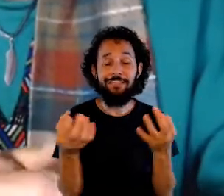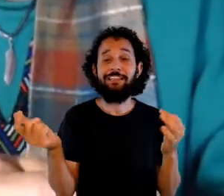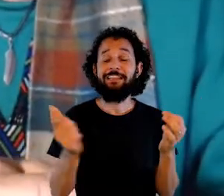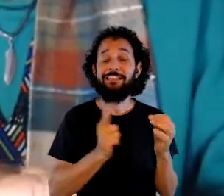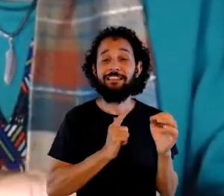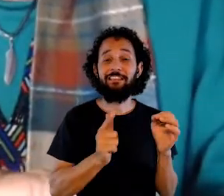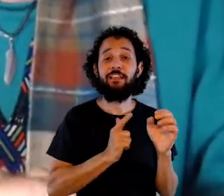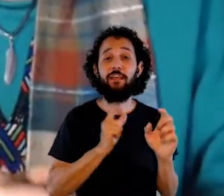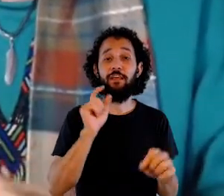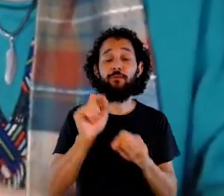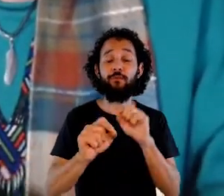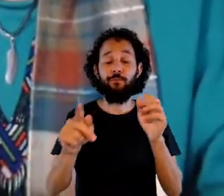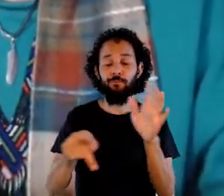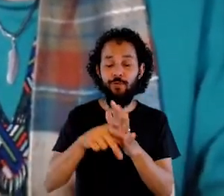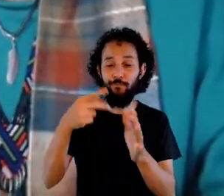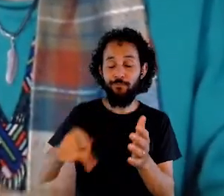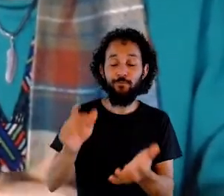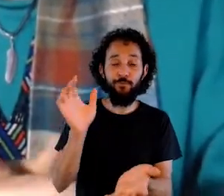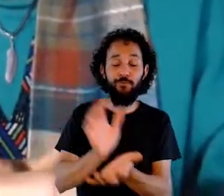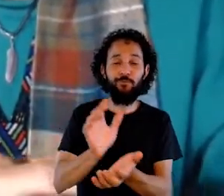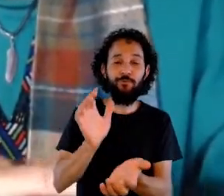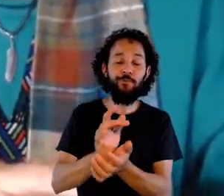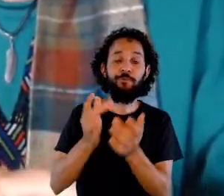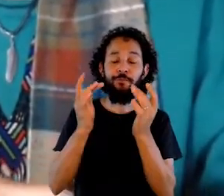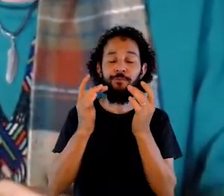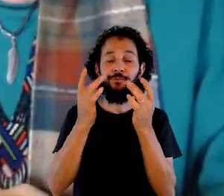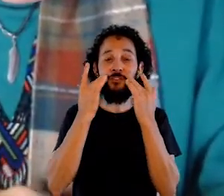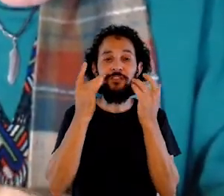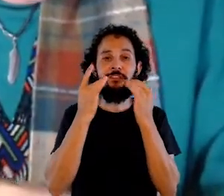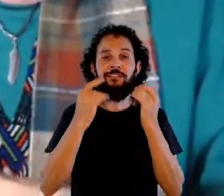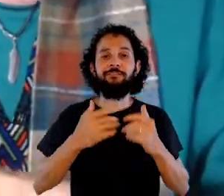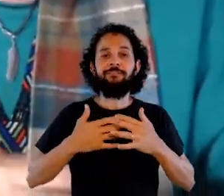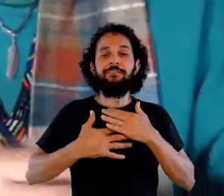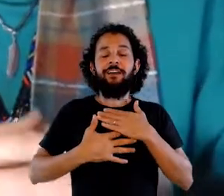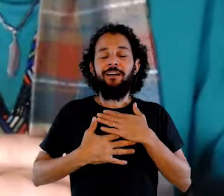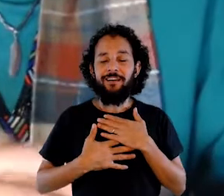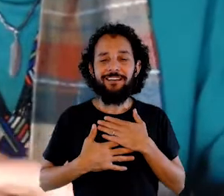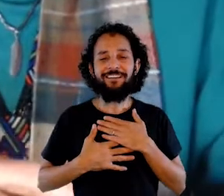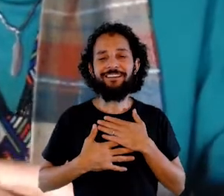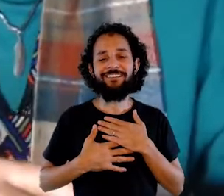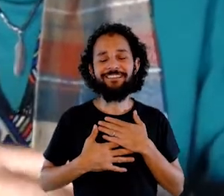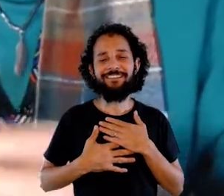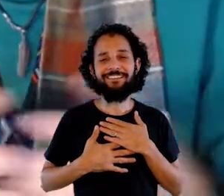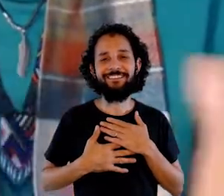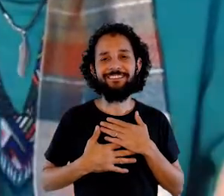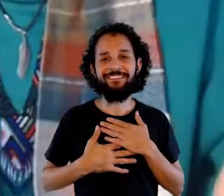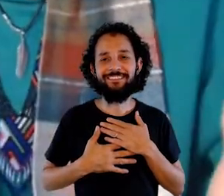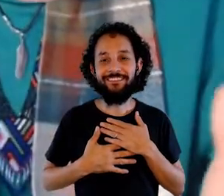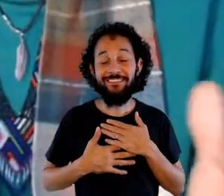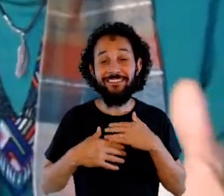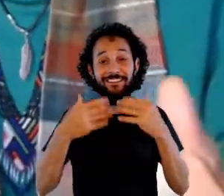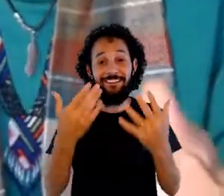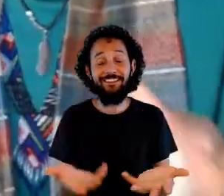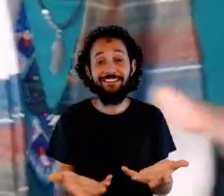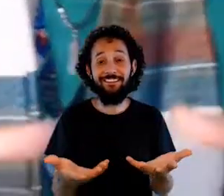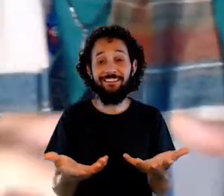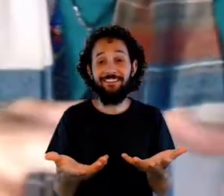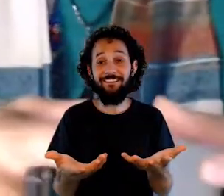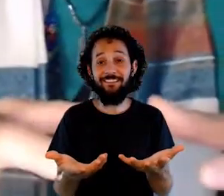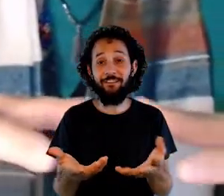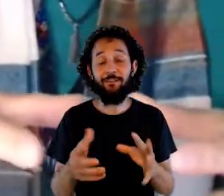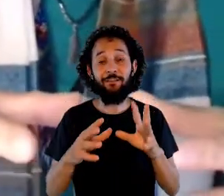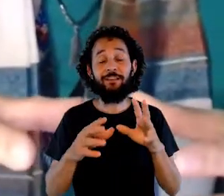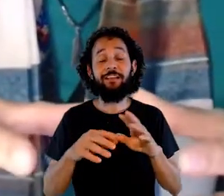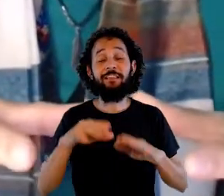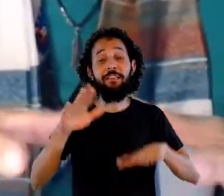assim um respiro, uma inspiração, para te falar a verdade. Então, tudo é o jeito que se fala. Então, a pessoa fala, quer dizer